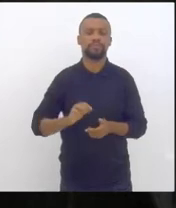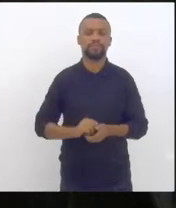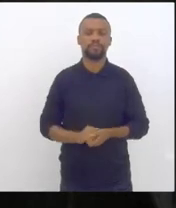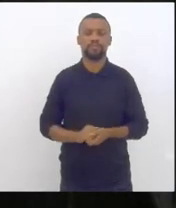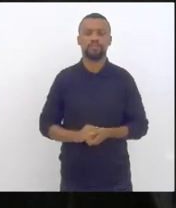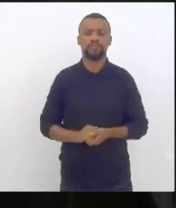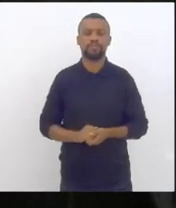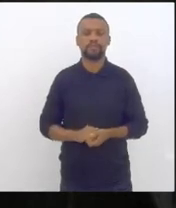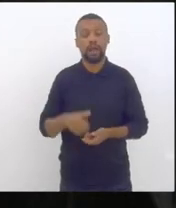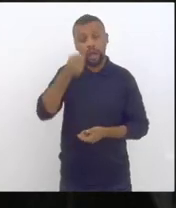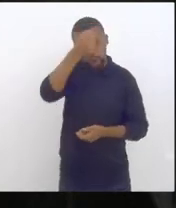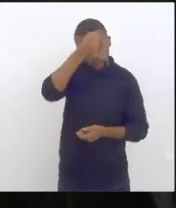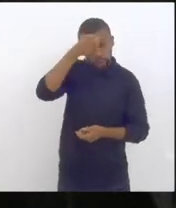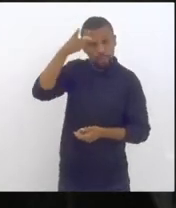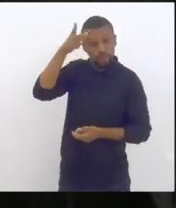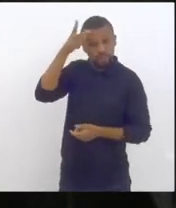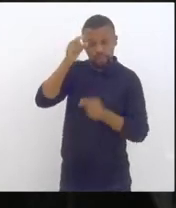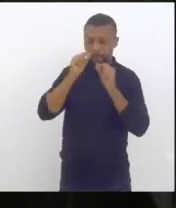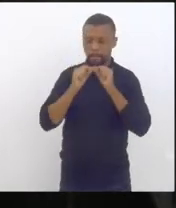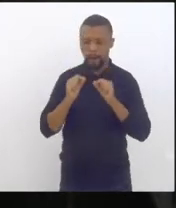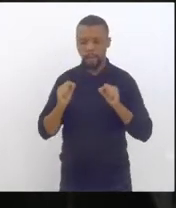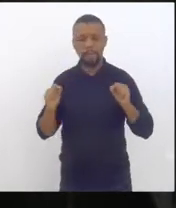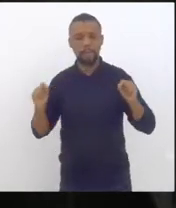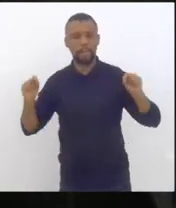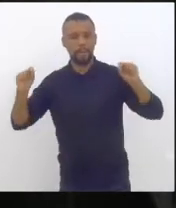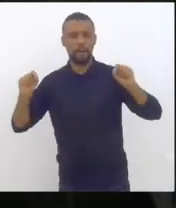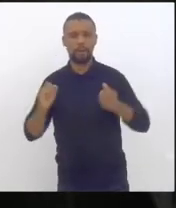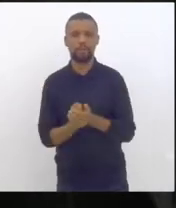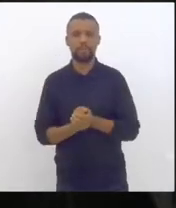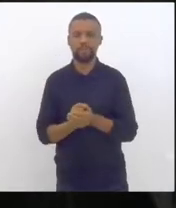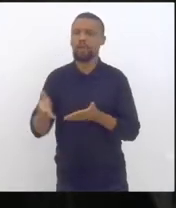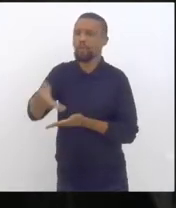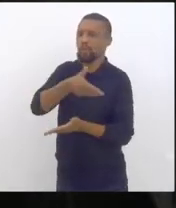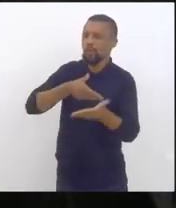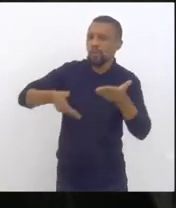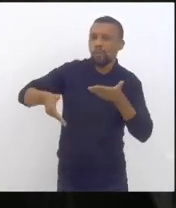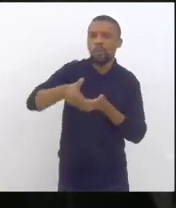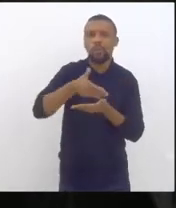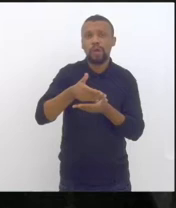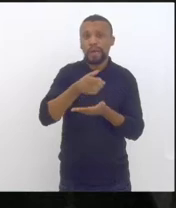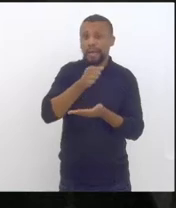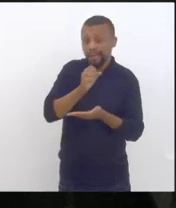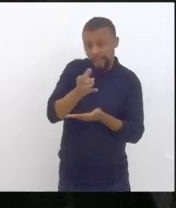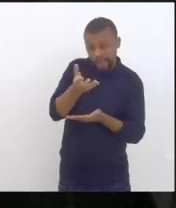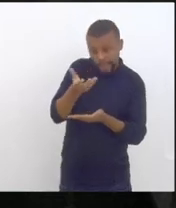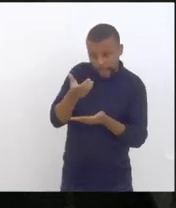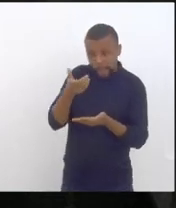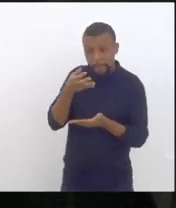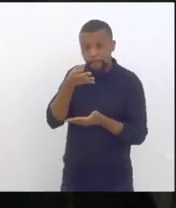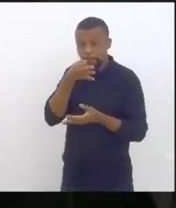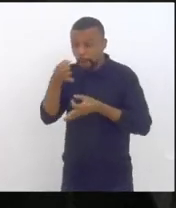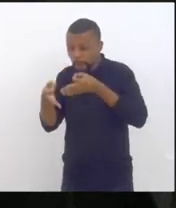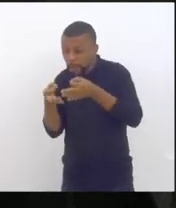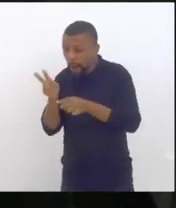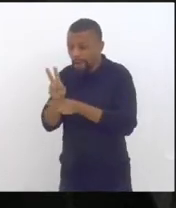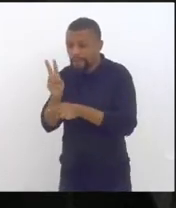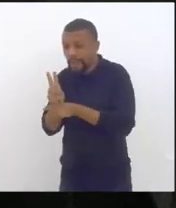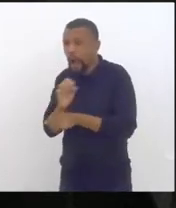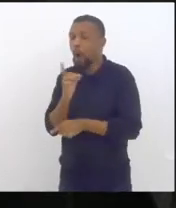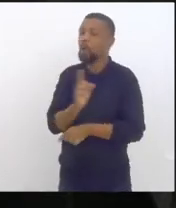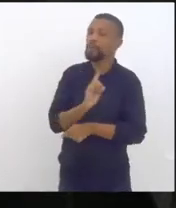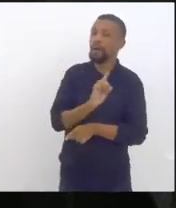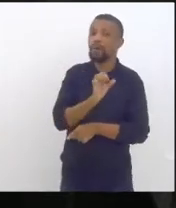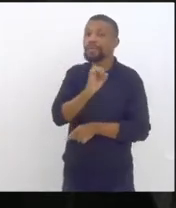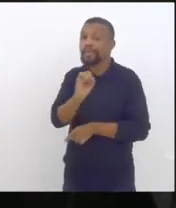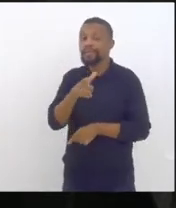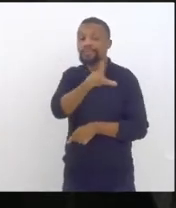os municípios que participaram ou não se assim o desejarem É mas o mais